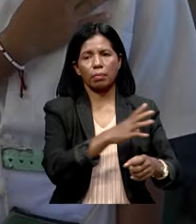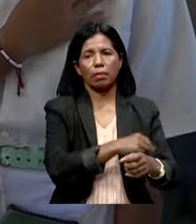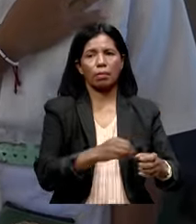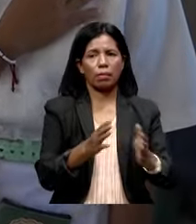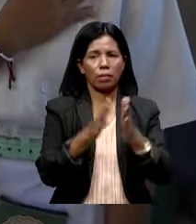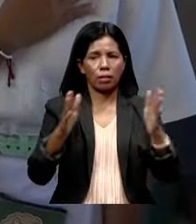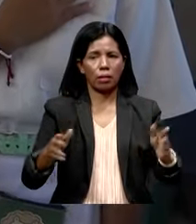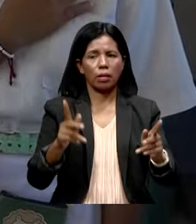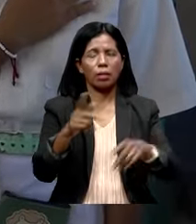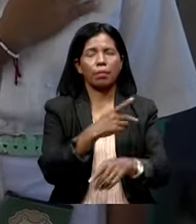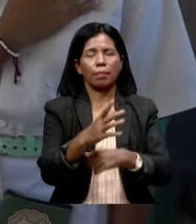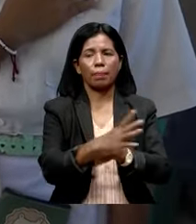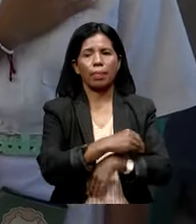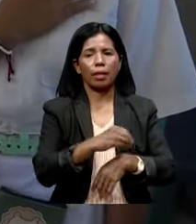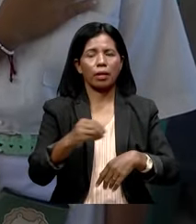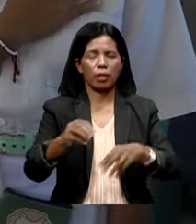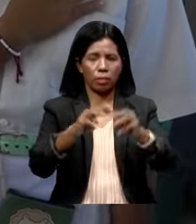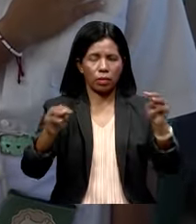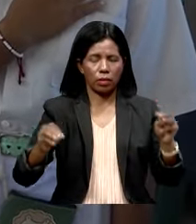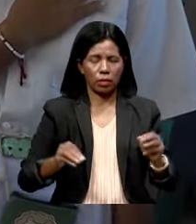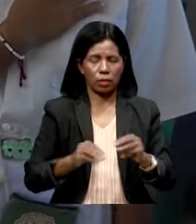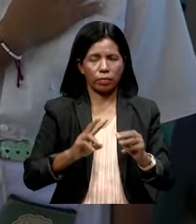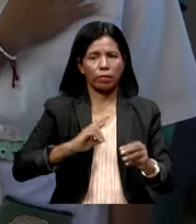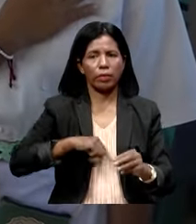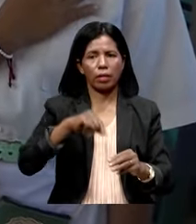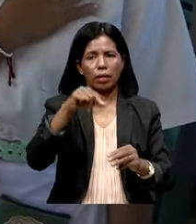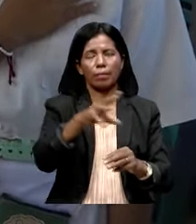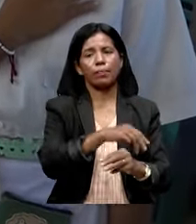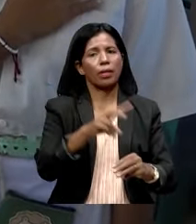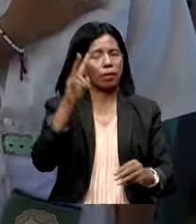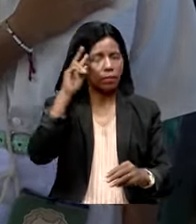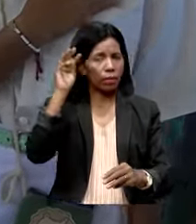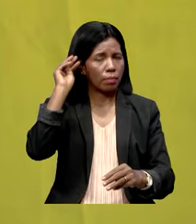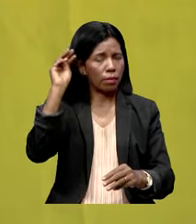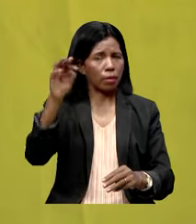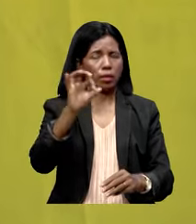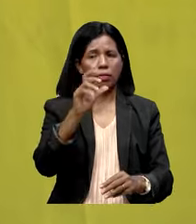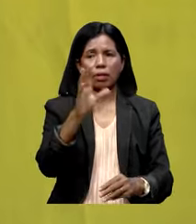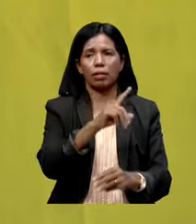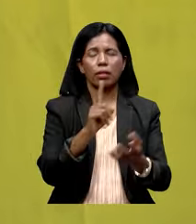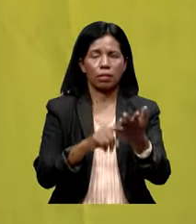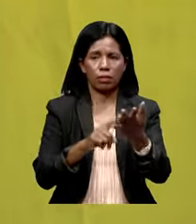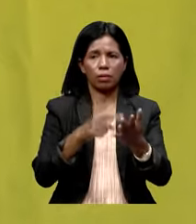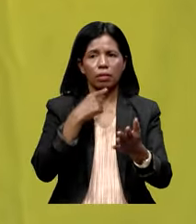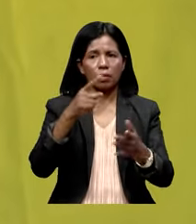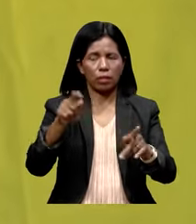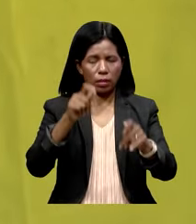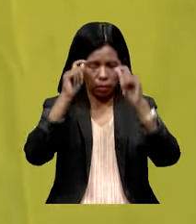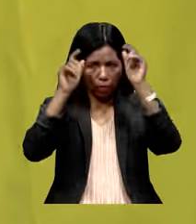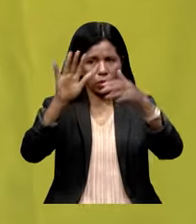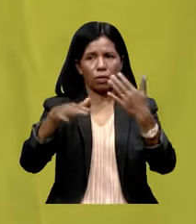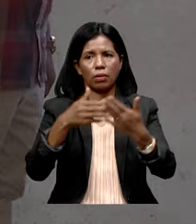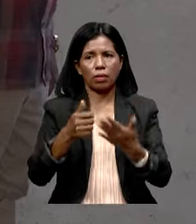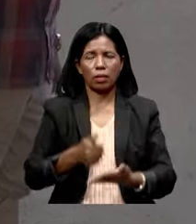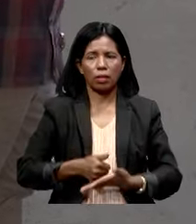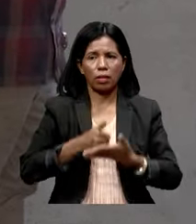ya poster administrativo Watu Kerbau município Vikeke. Vice-ministro Flávio Brandão ia nia discurso hateten timuruan hotu tenkitane